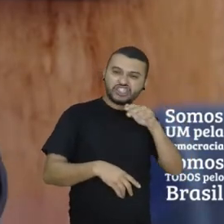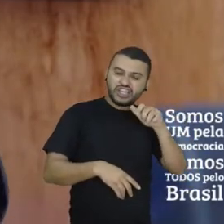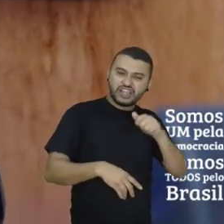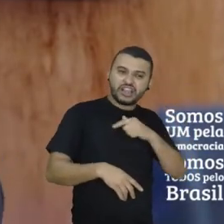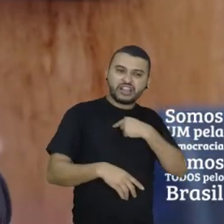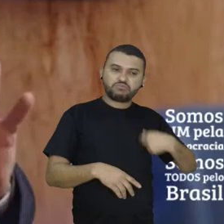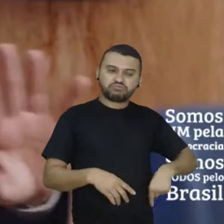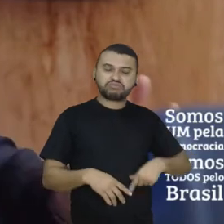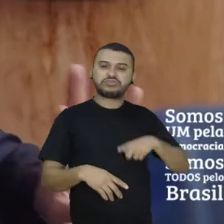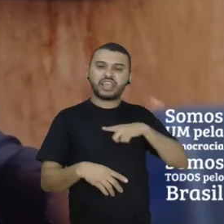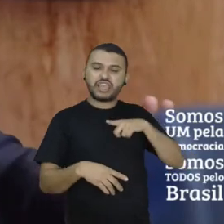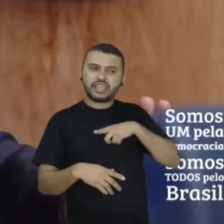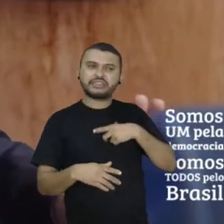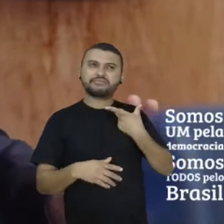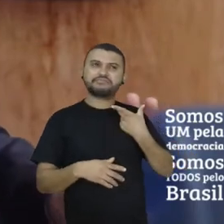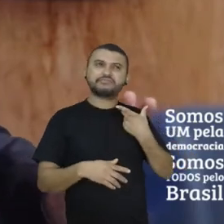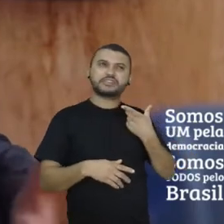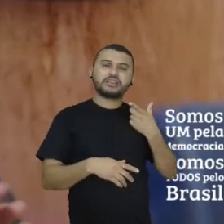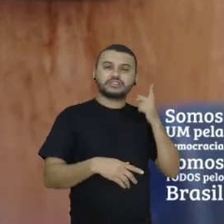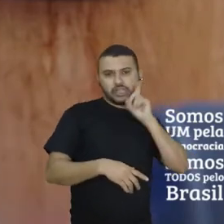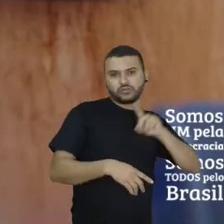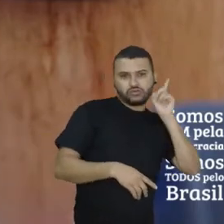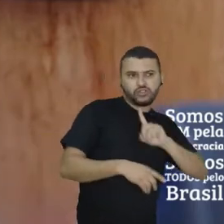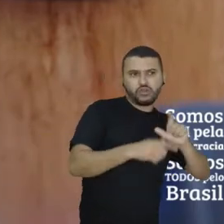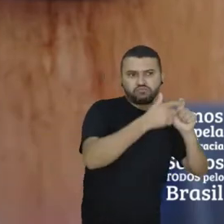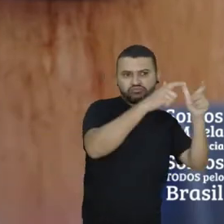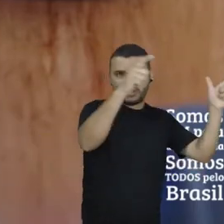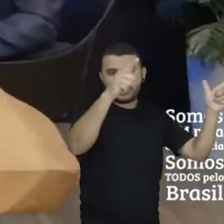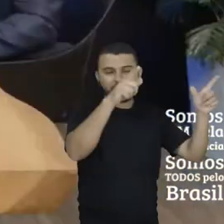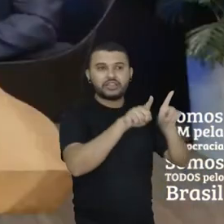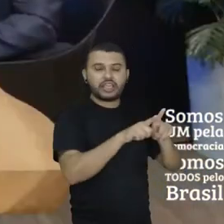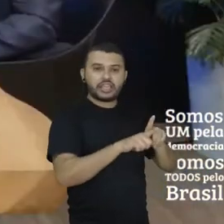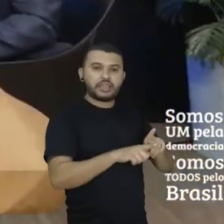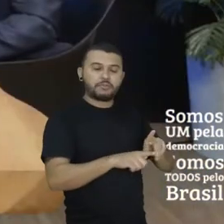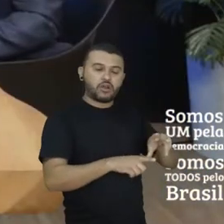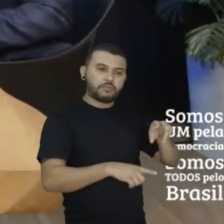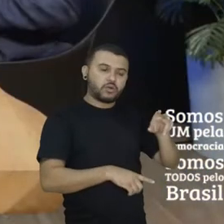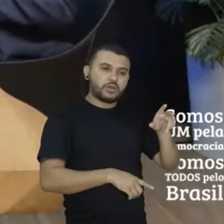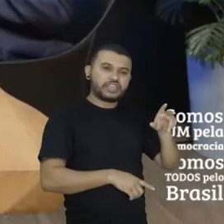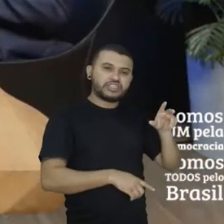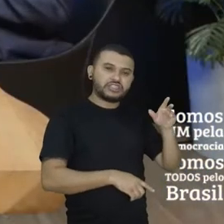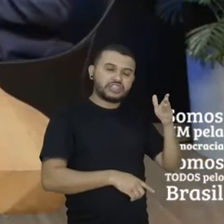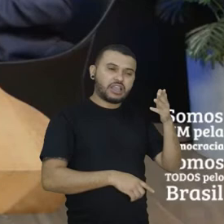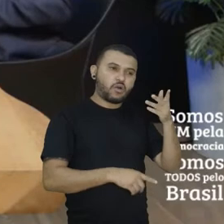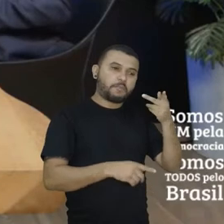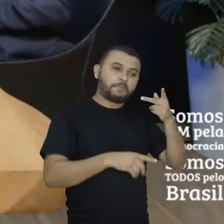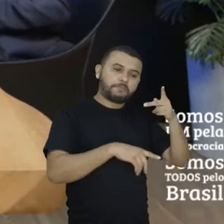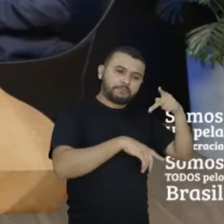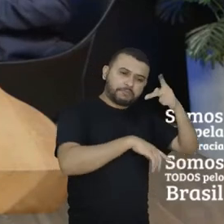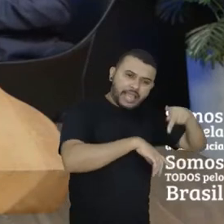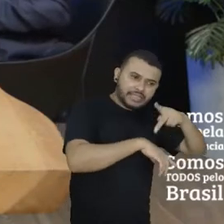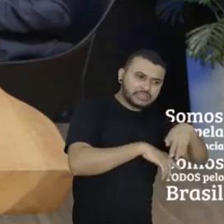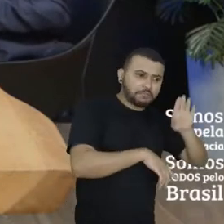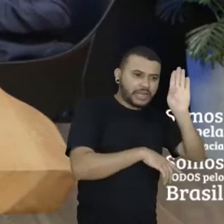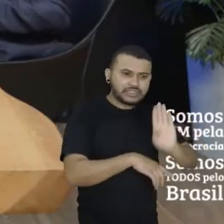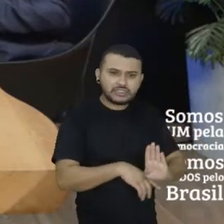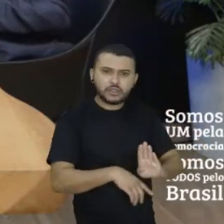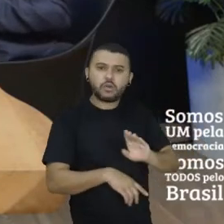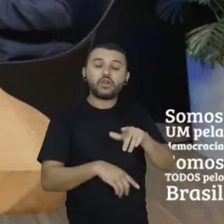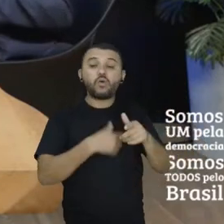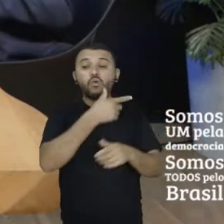interno grandão, tirando os Estados Unidos, só tem Índia e Brasil. A Índia vai crescer esse ano